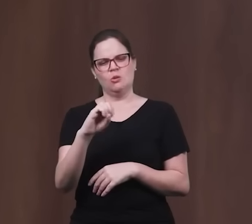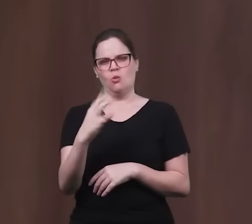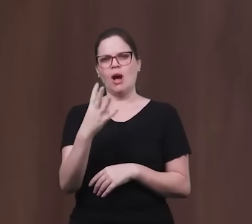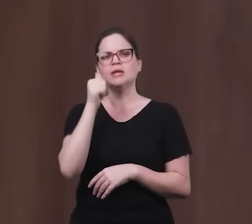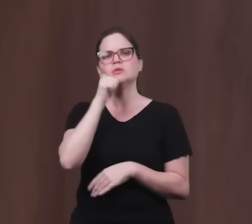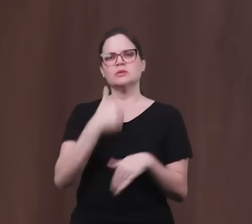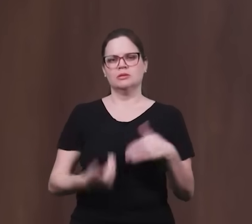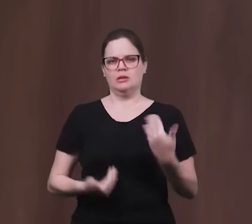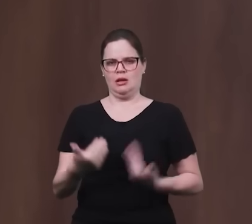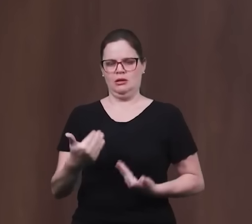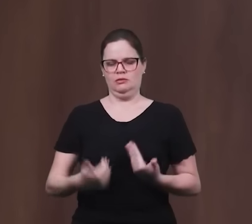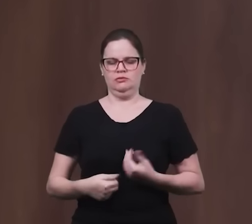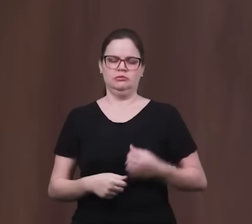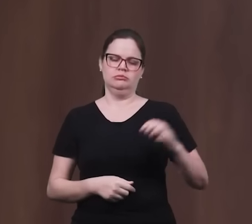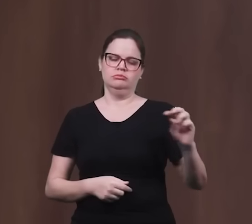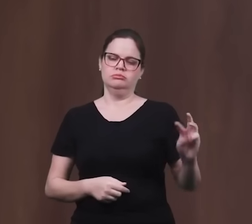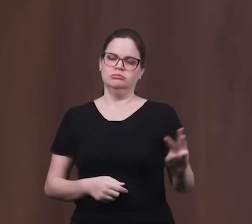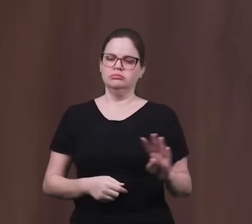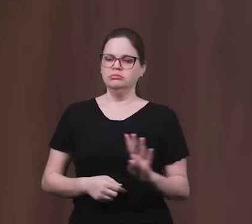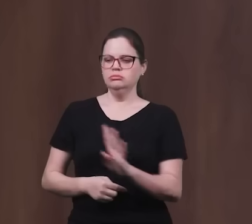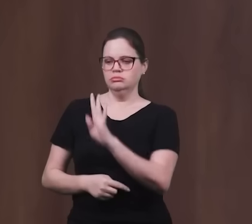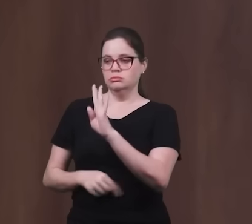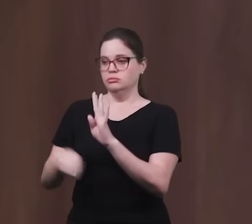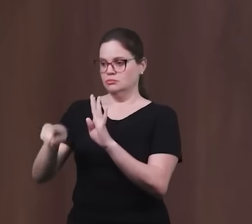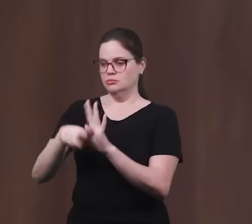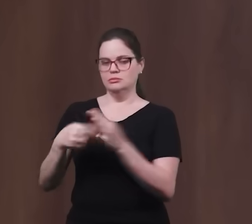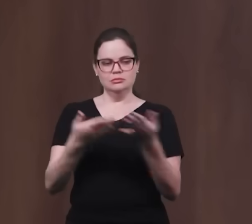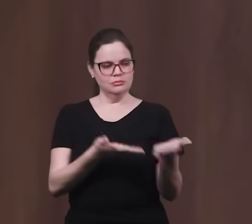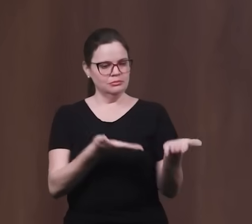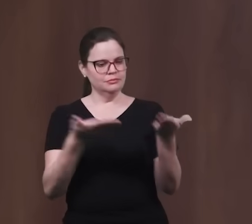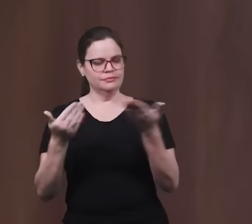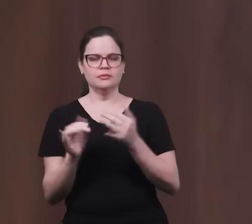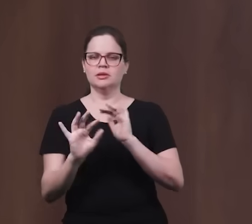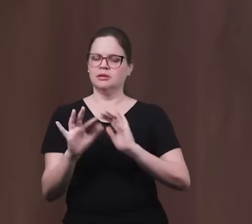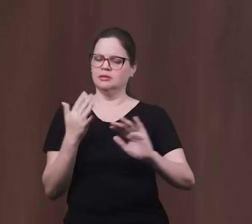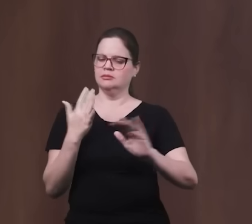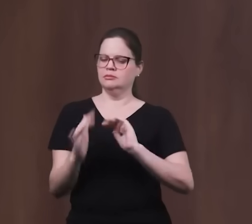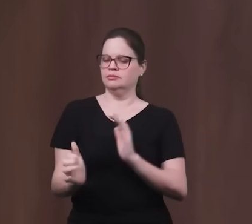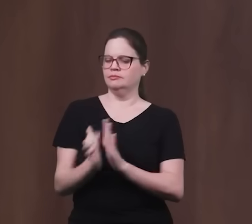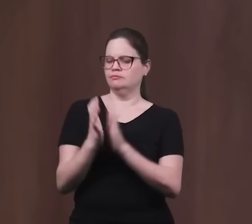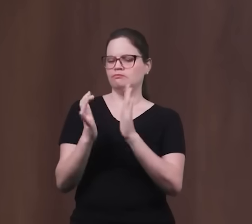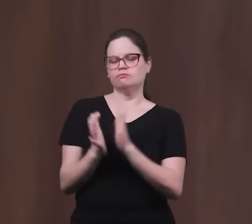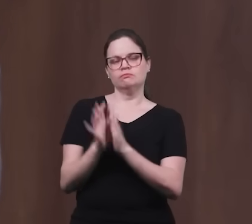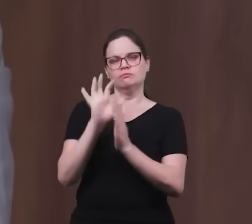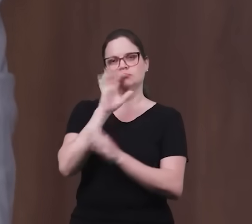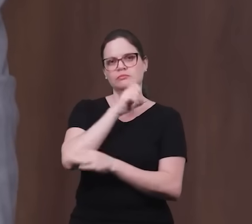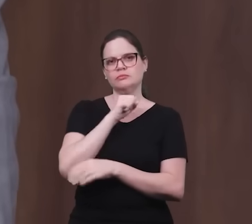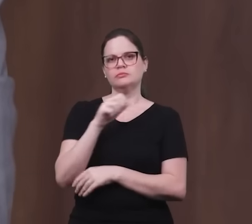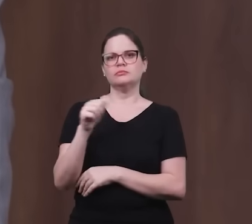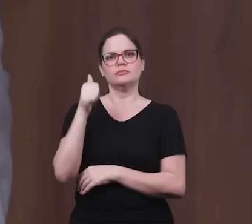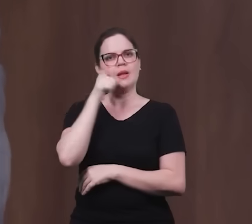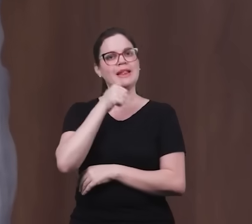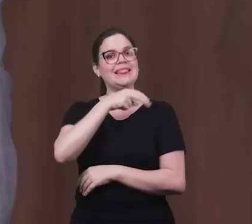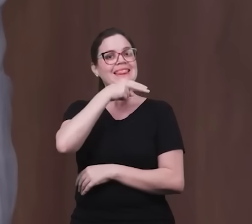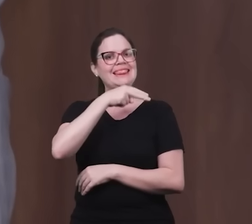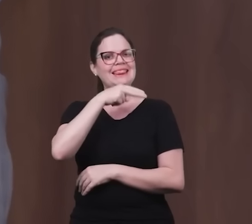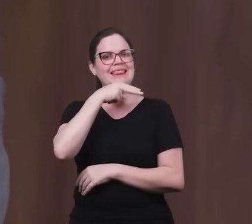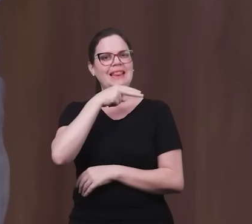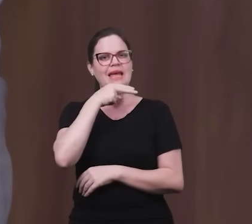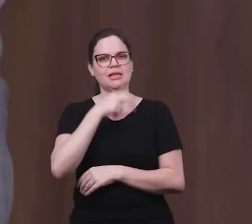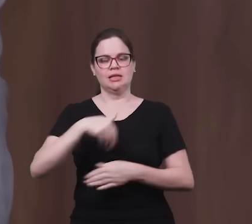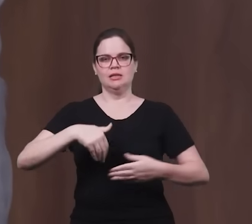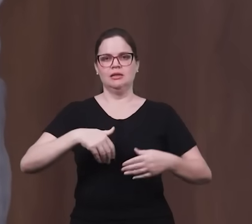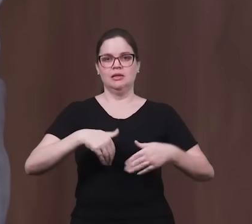irmãs, e a irmã que estava lá receberam as irmãs para visita e tal, cantaram um corinho e tal, e a menina ficou paradinha assim